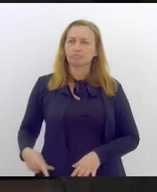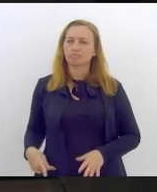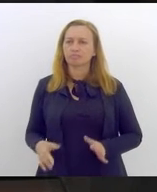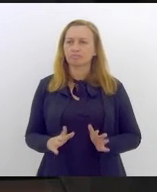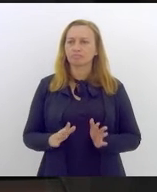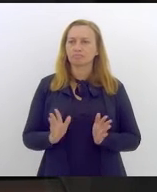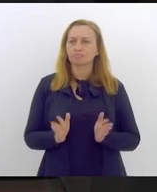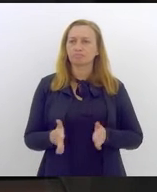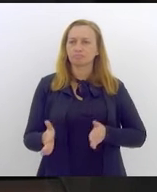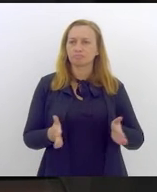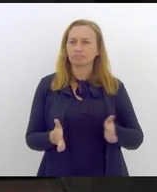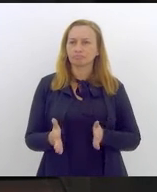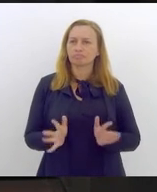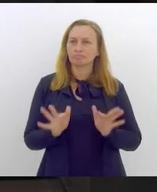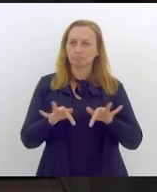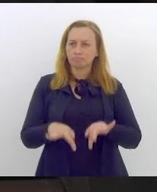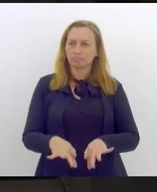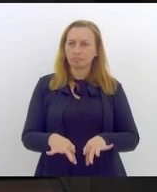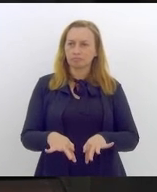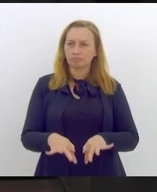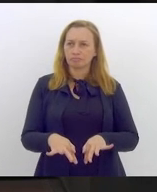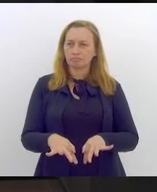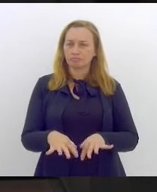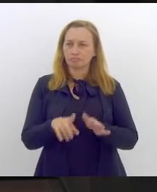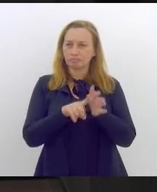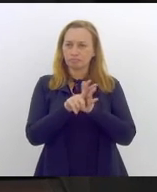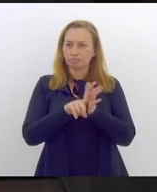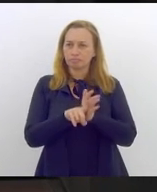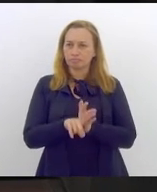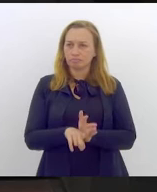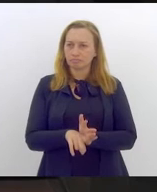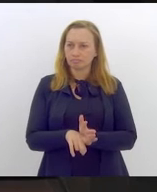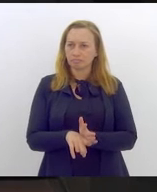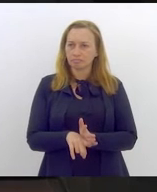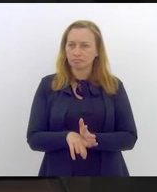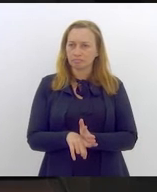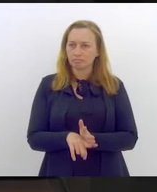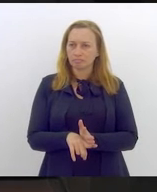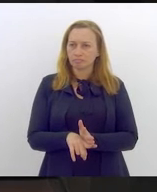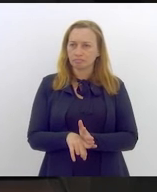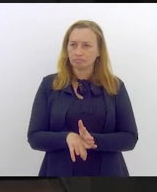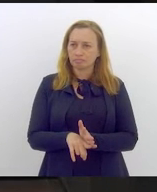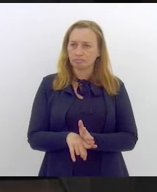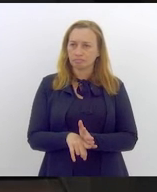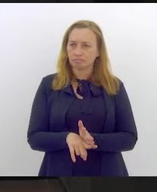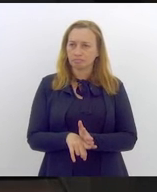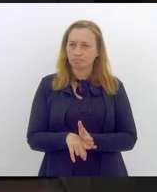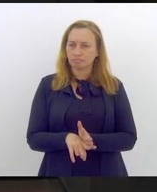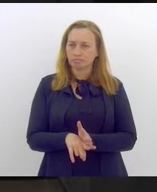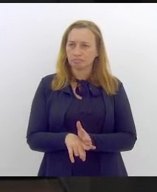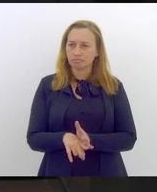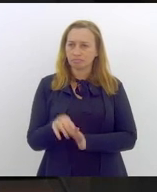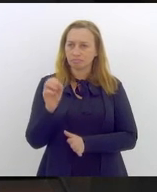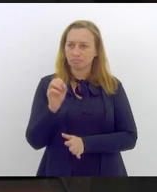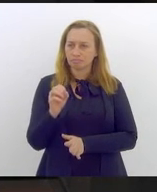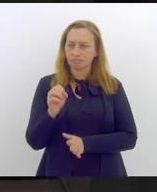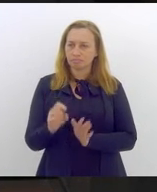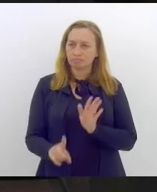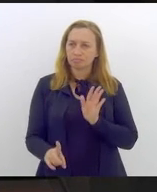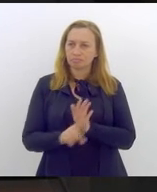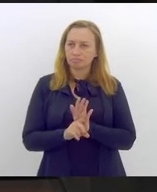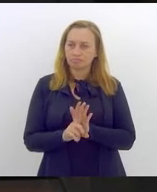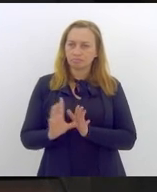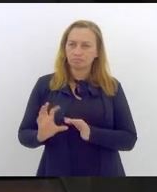final farei uma análise desta absurda a lei